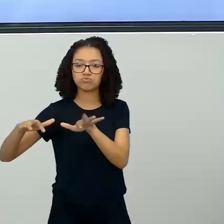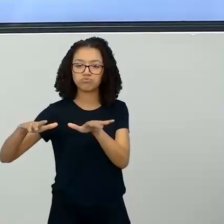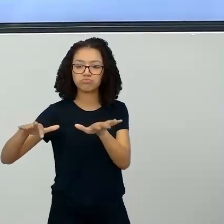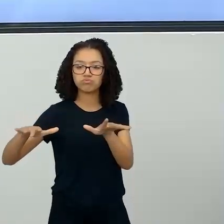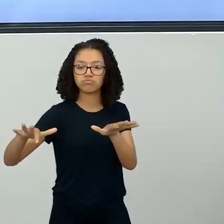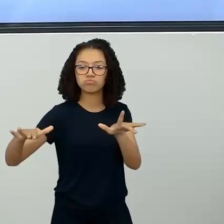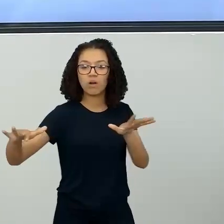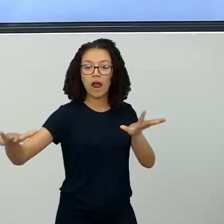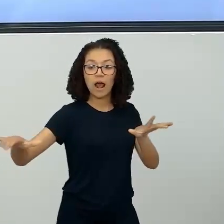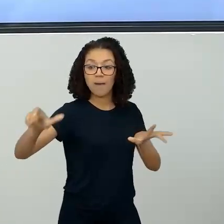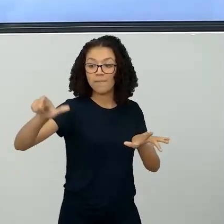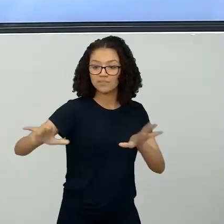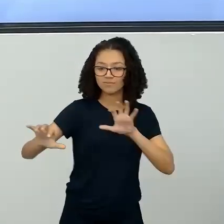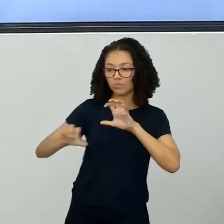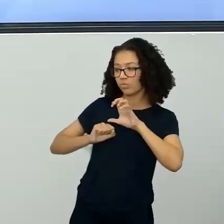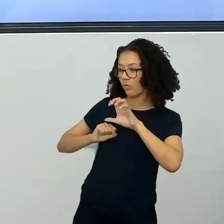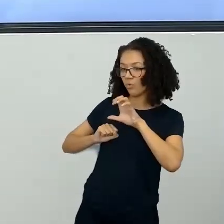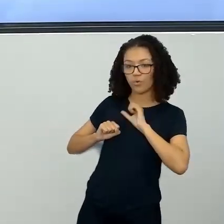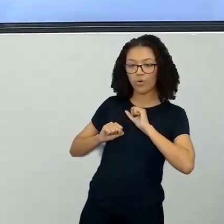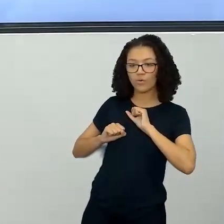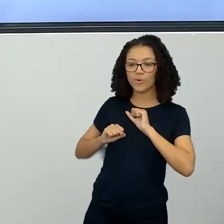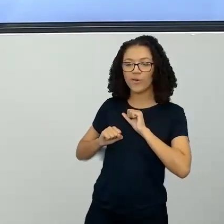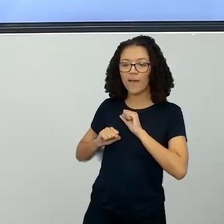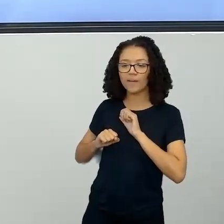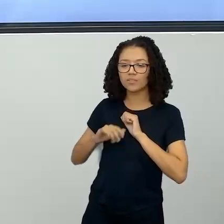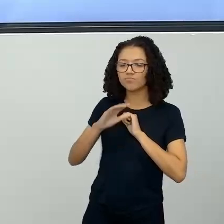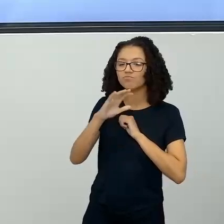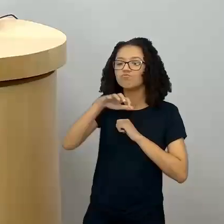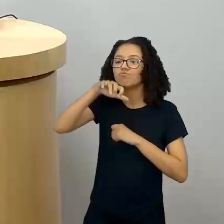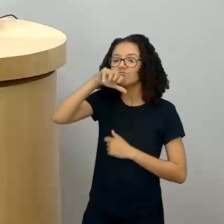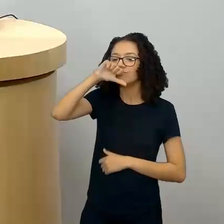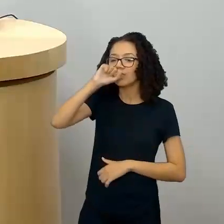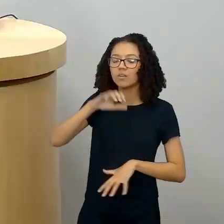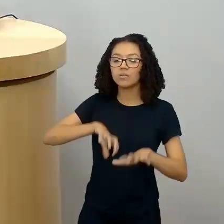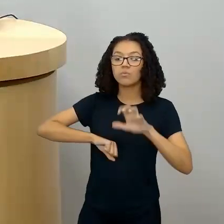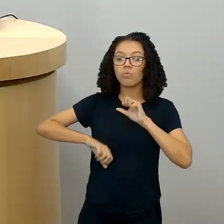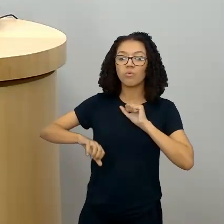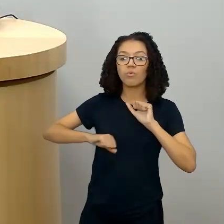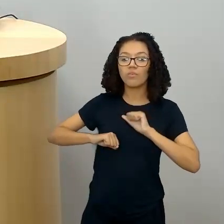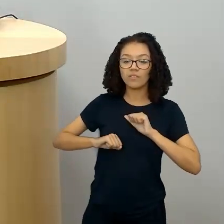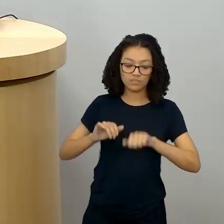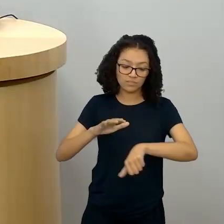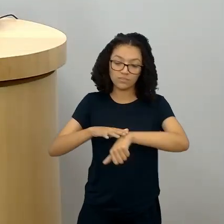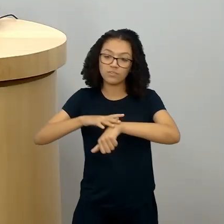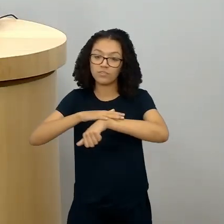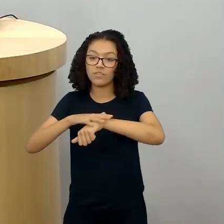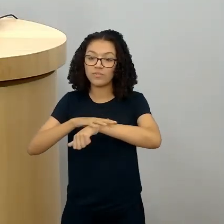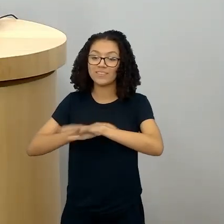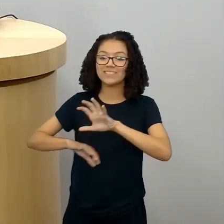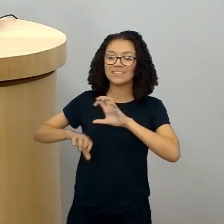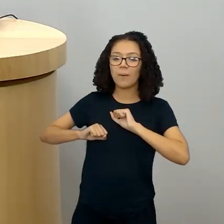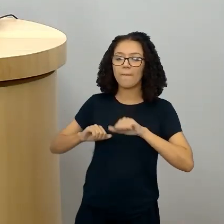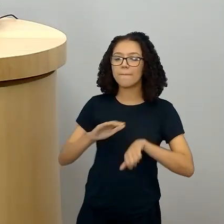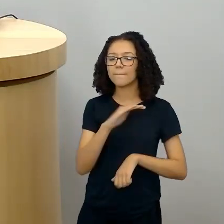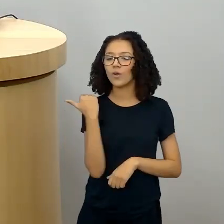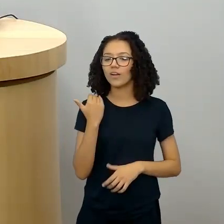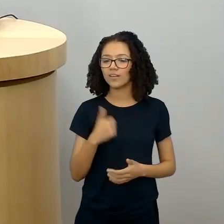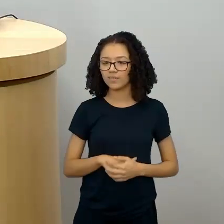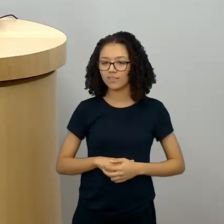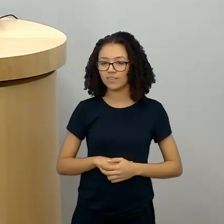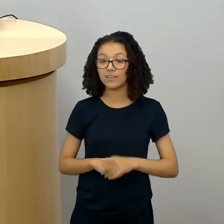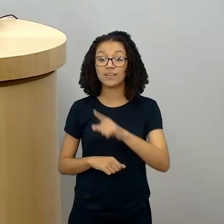de Sena. Do Sena. Mas, além dela, nós temos uma brasileira também, né? Que vocês trouxeram aqui,